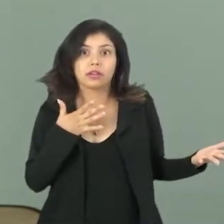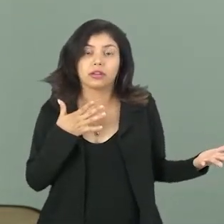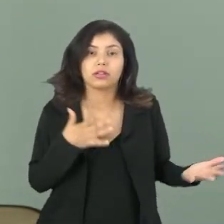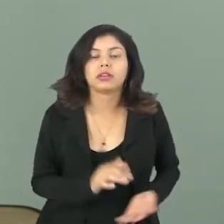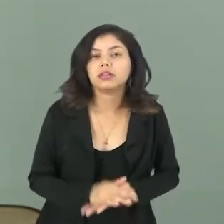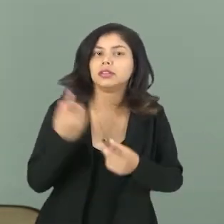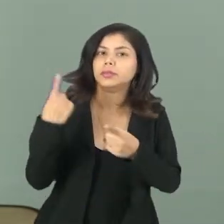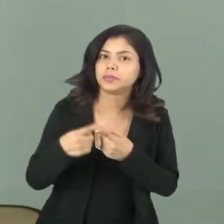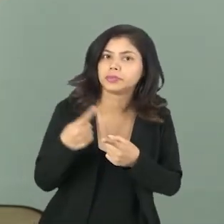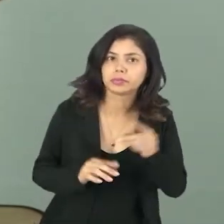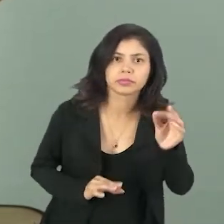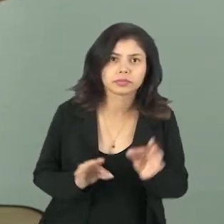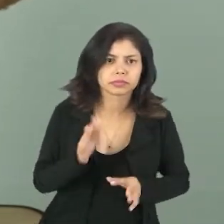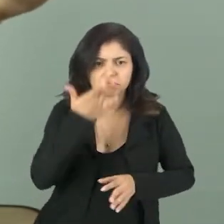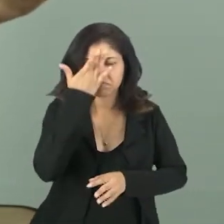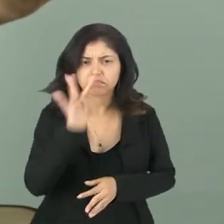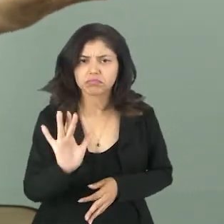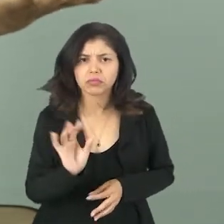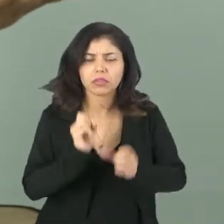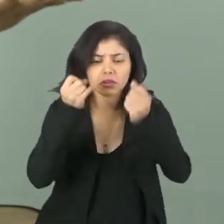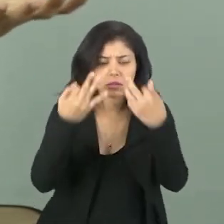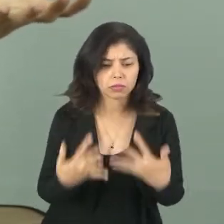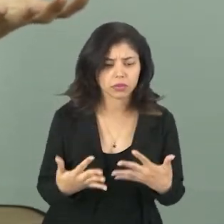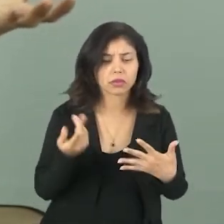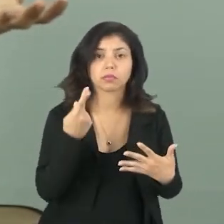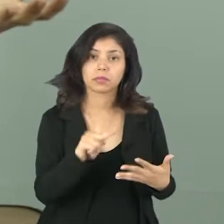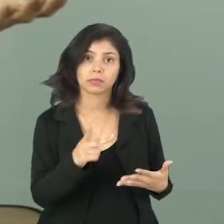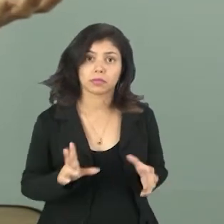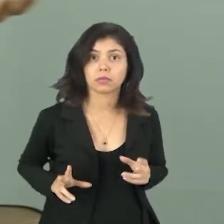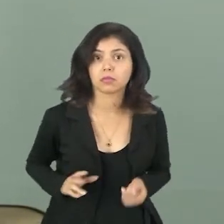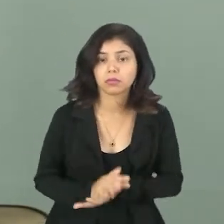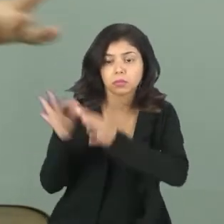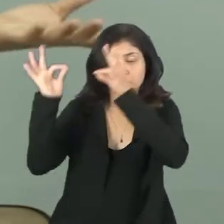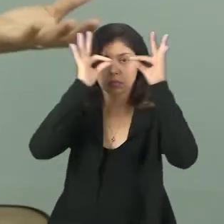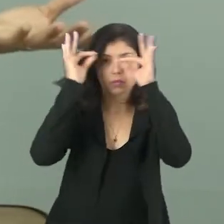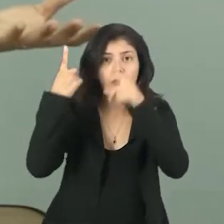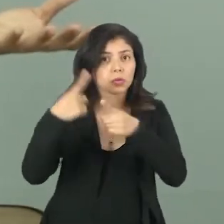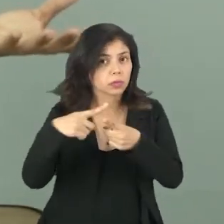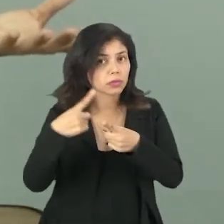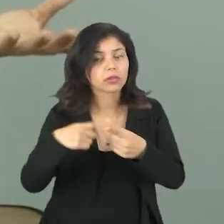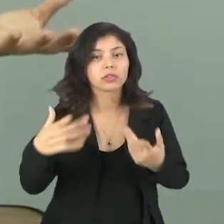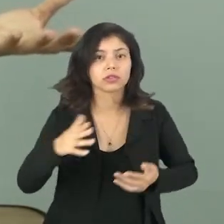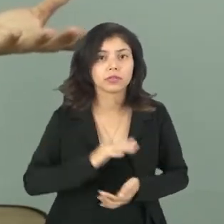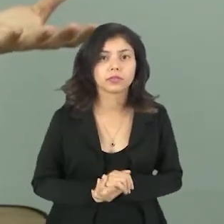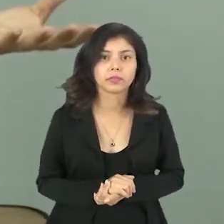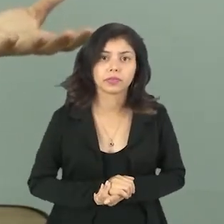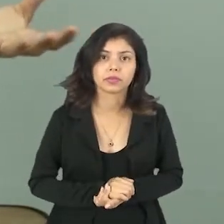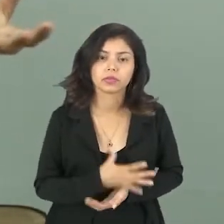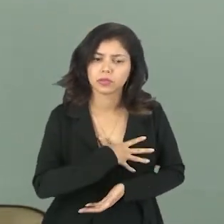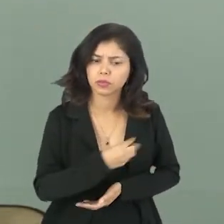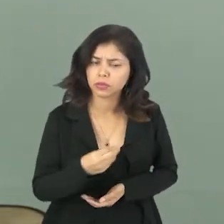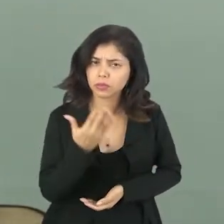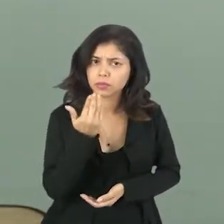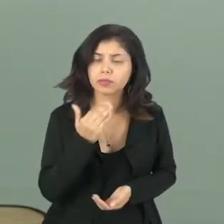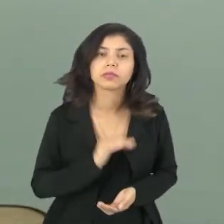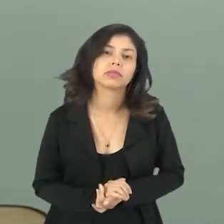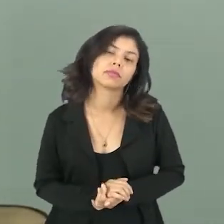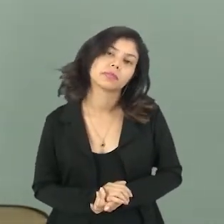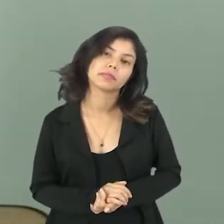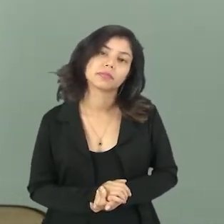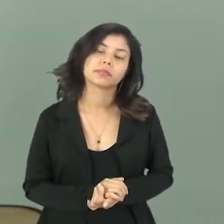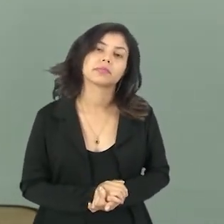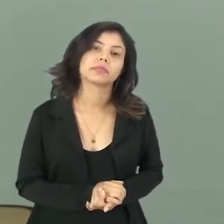assustada por quê que ela ficou sem saber explicar para coruja o porquê tinha comida que eles filhotes vocês lembram